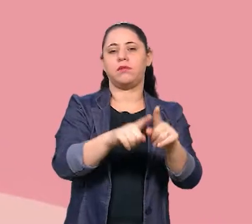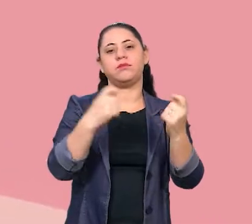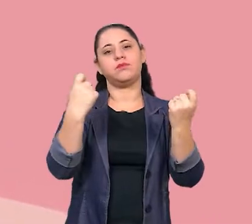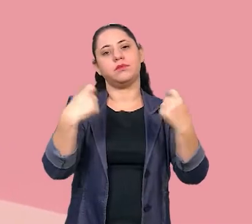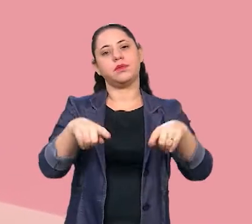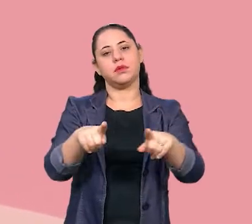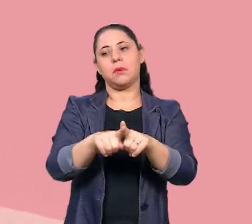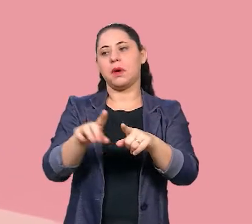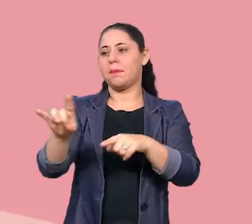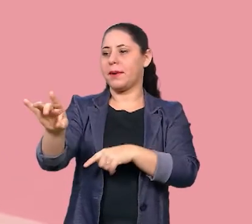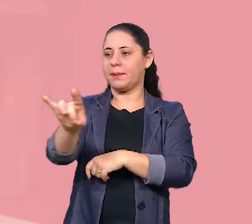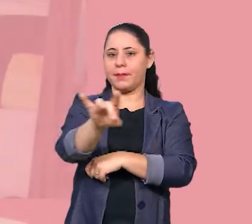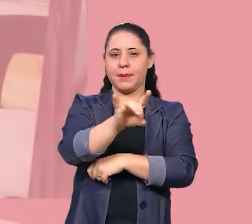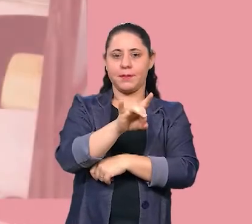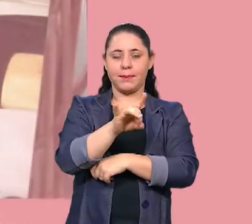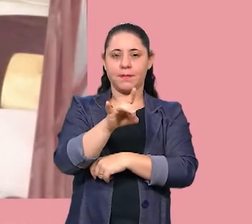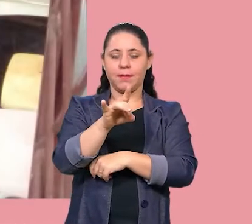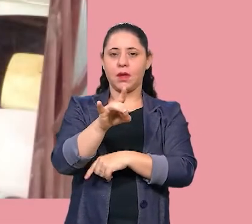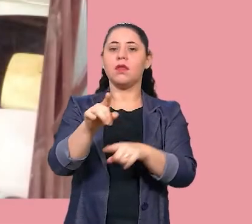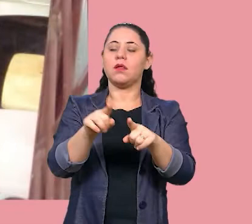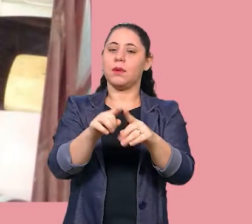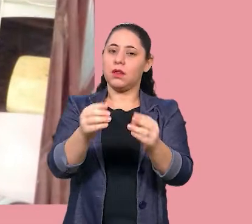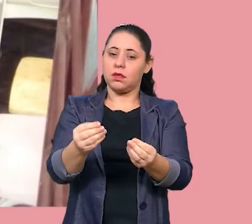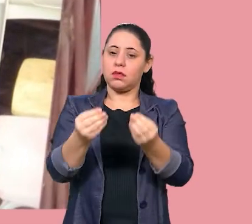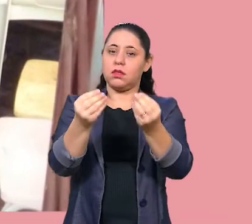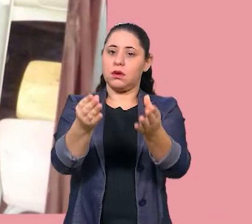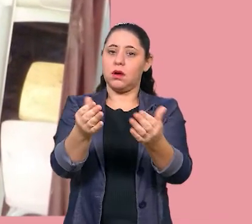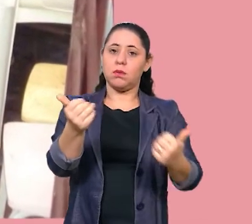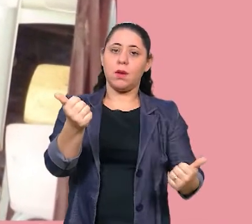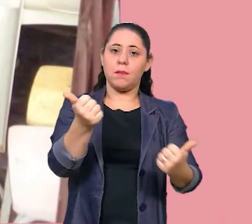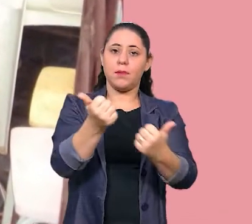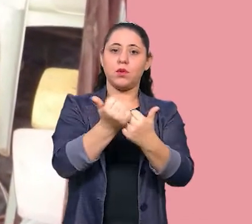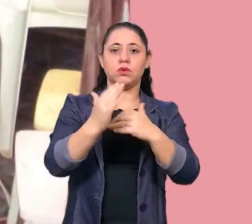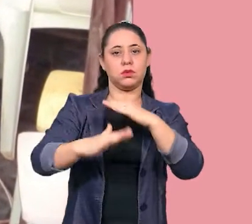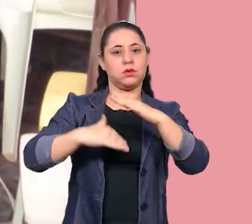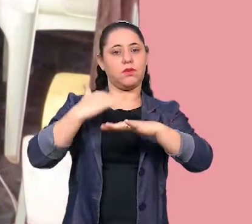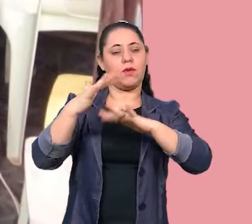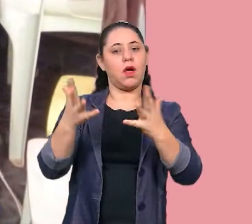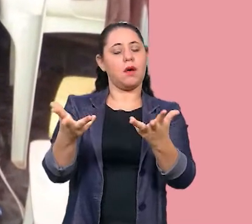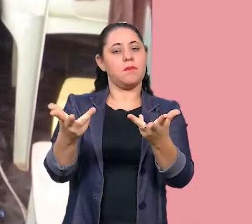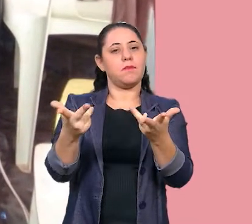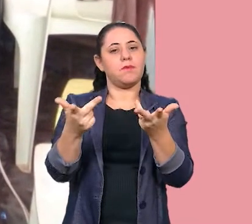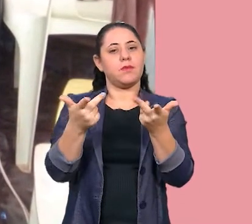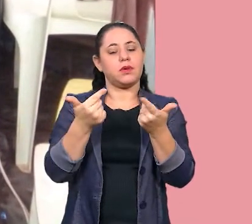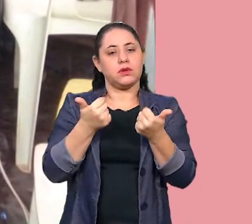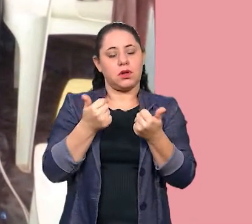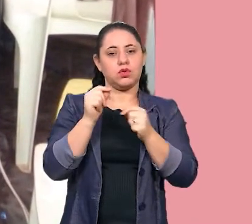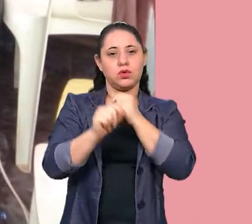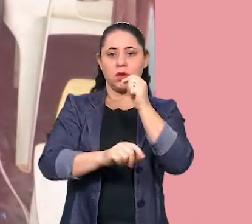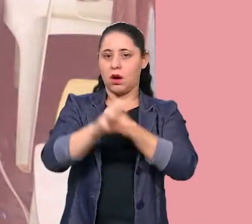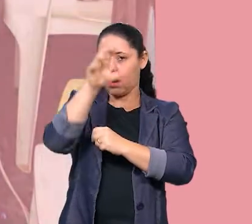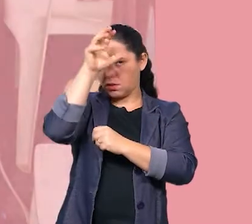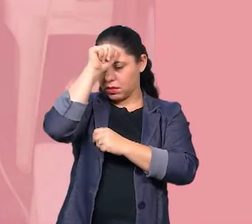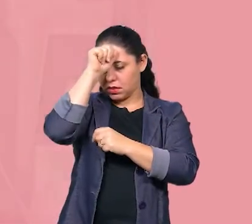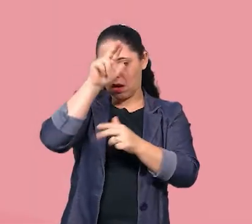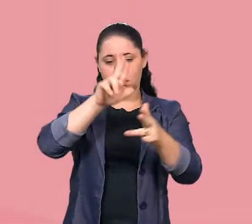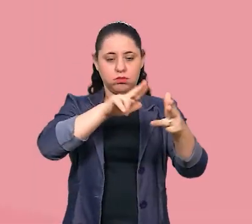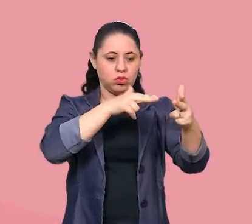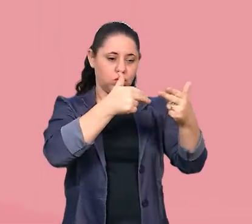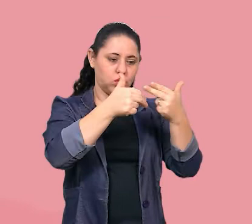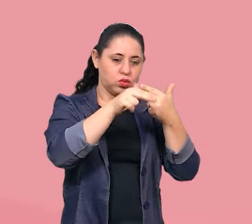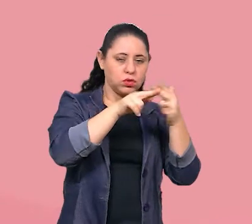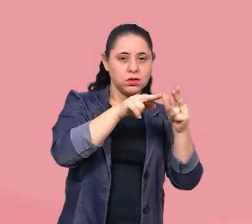deles e oferecemos ali como suporte para desenvolver essas habilidades de aprendizagem a música e,